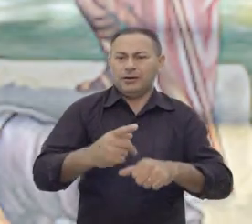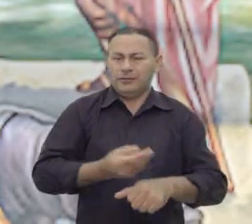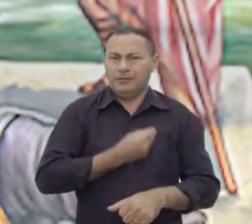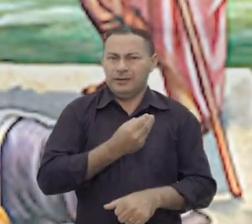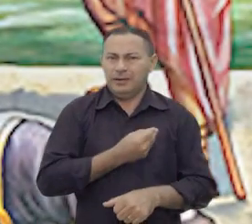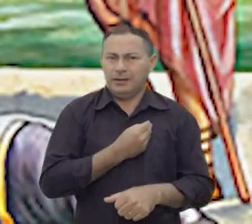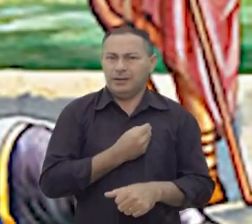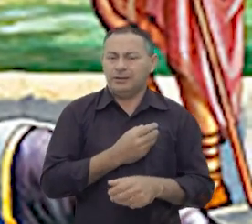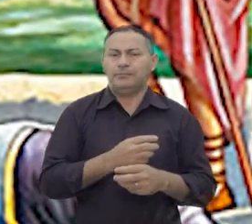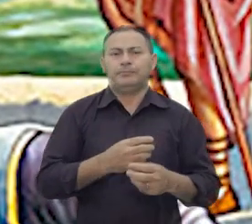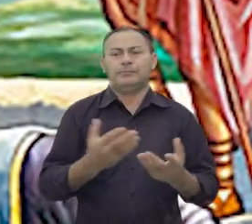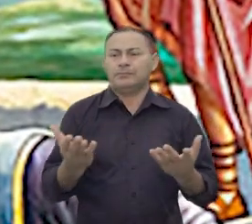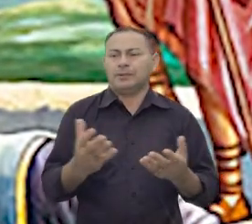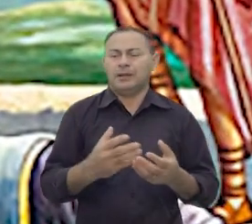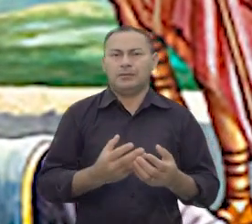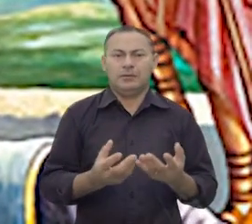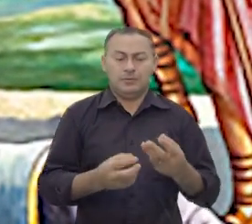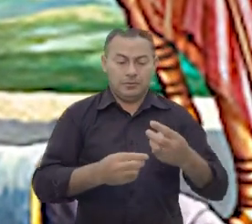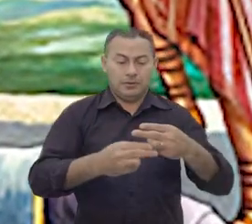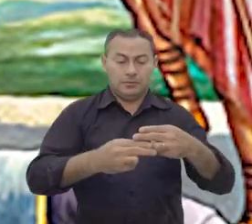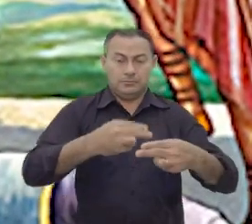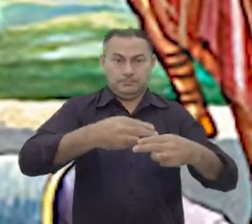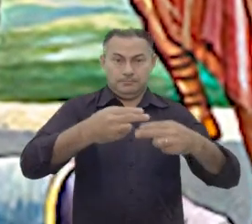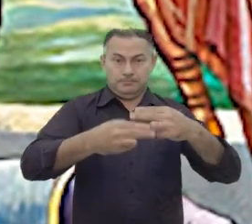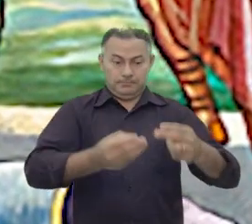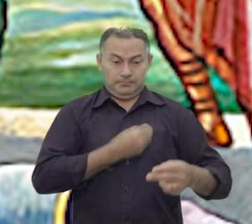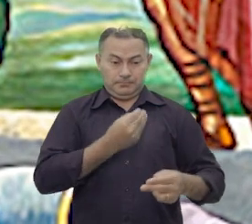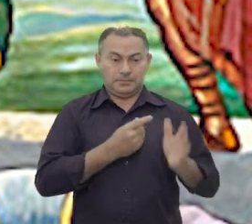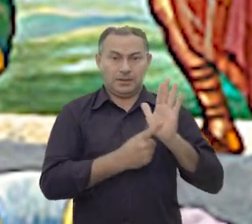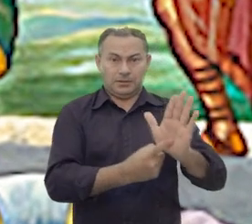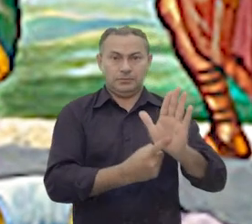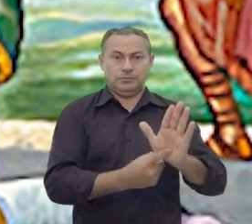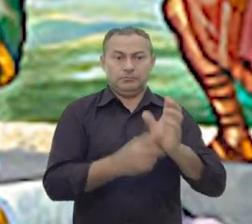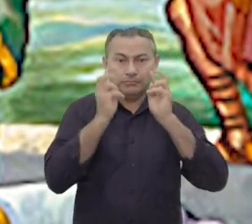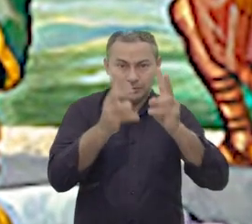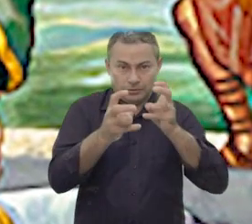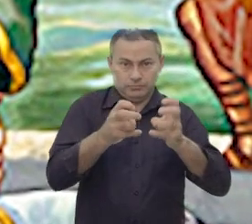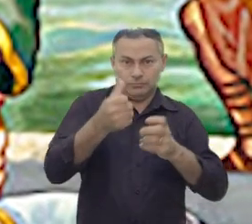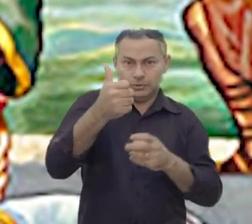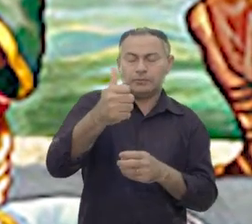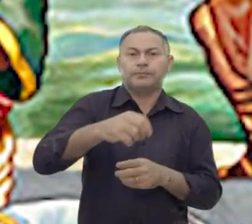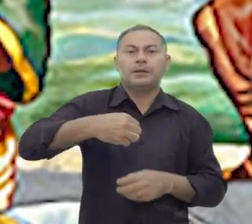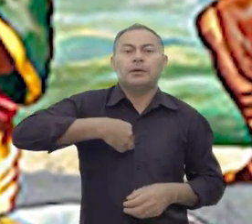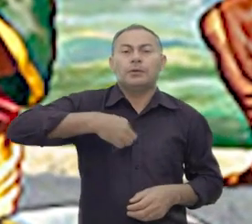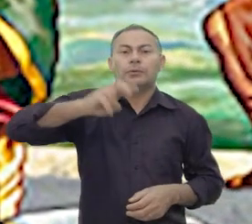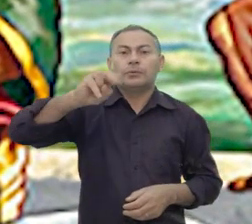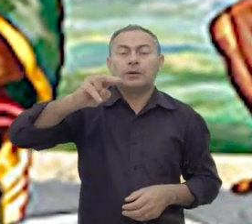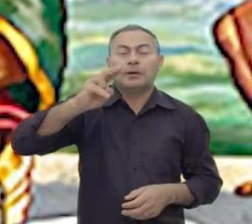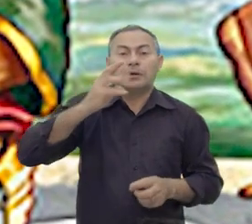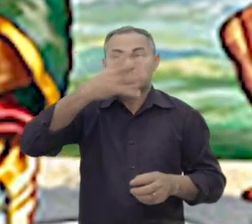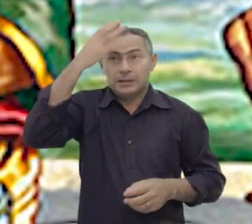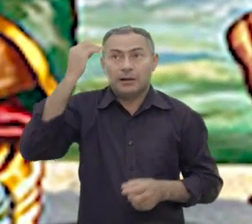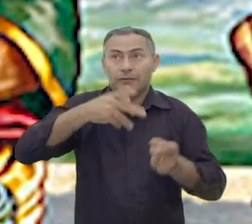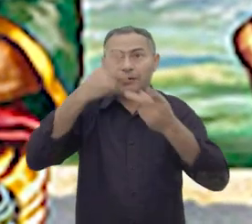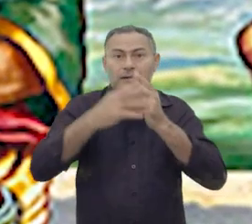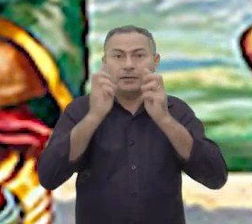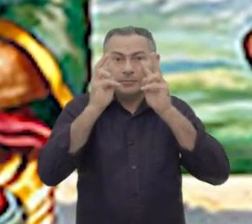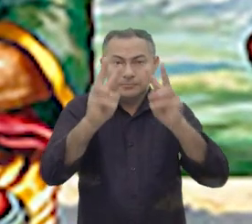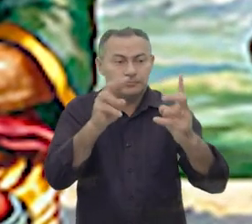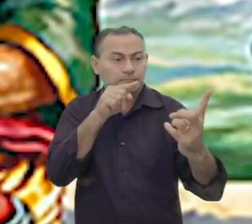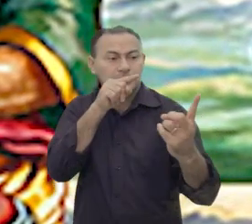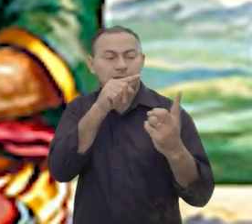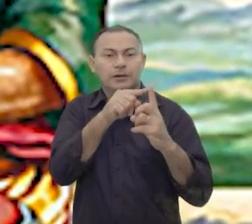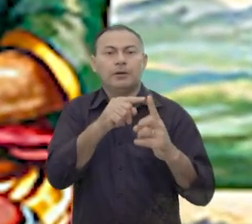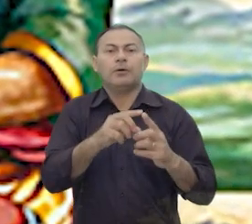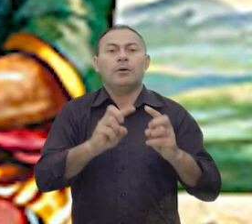muro? A vida de Neemias ilustra positivamente a visão objetiva. Nunca vou me esquecer da primeira vez que ouvi sobre